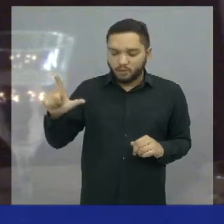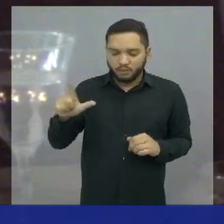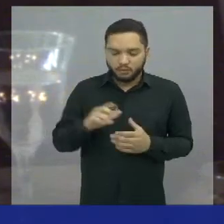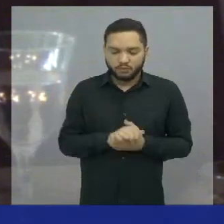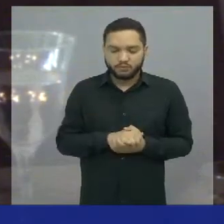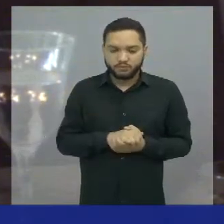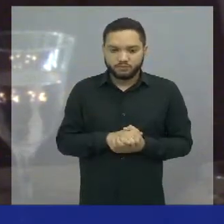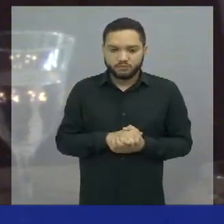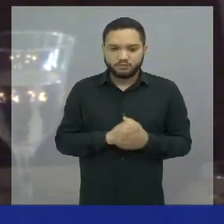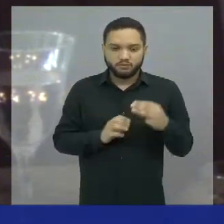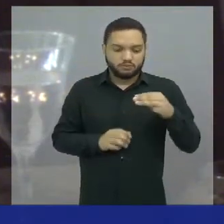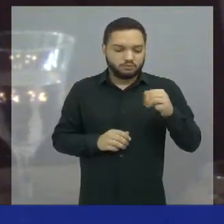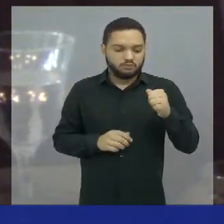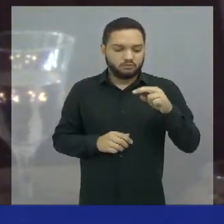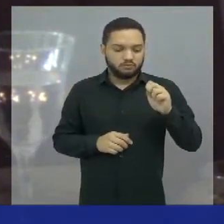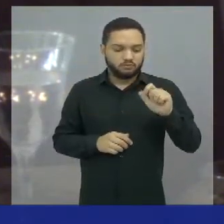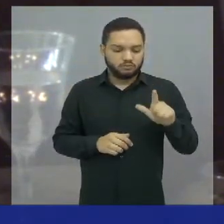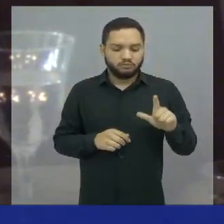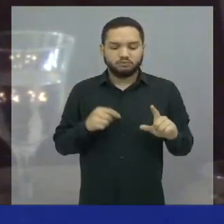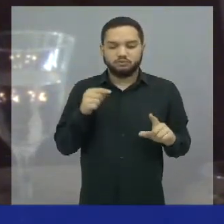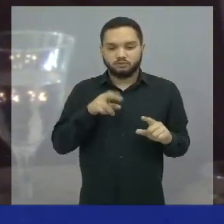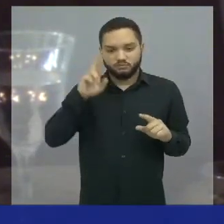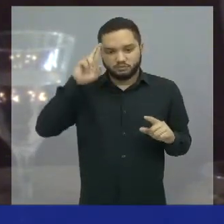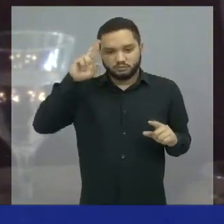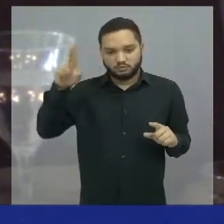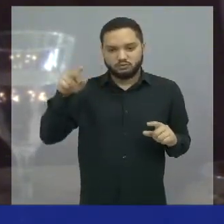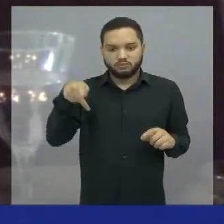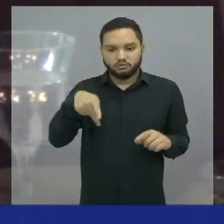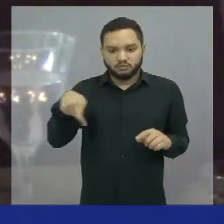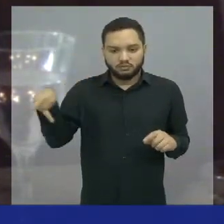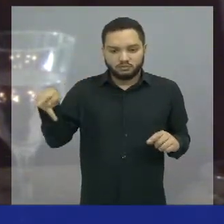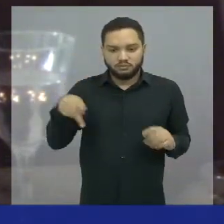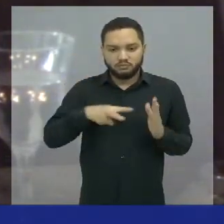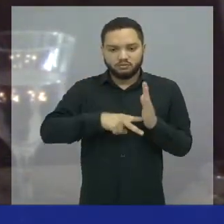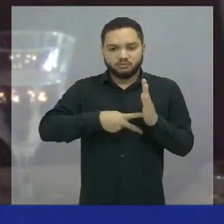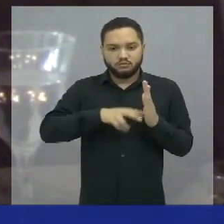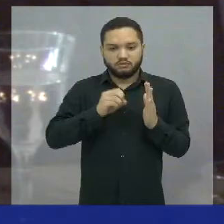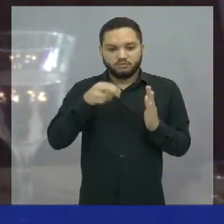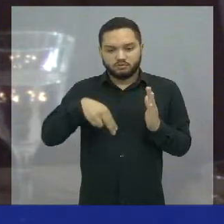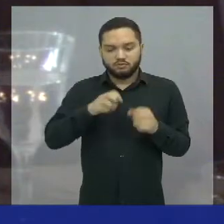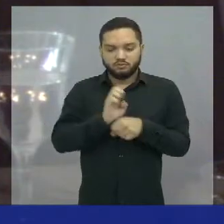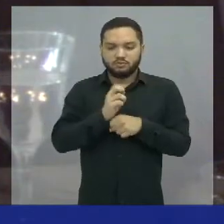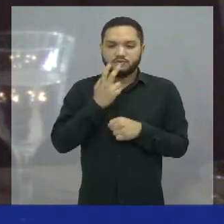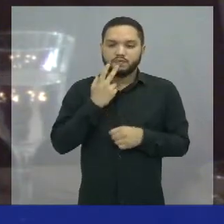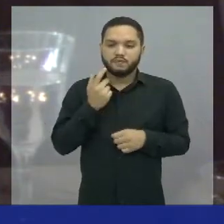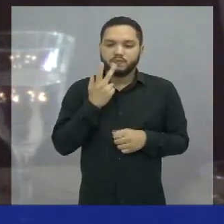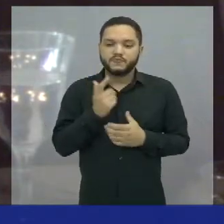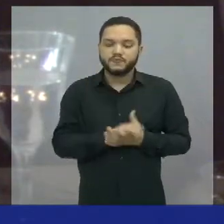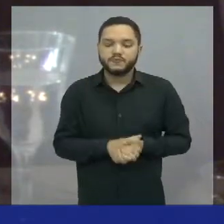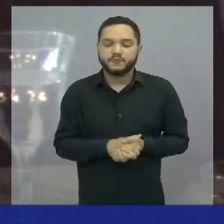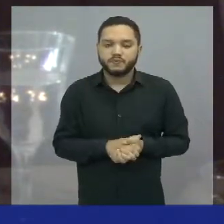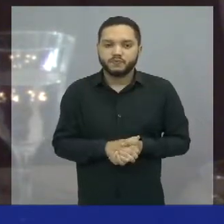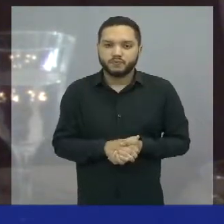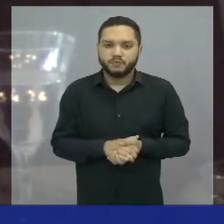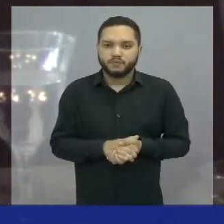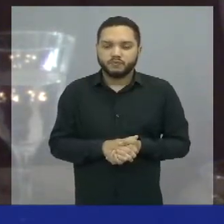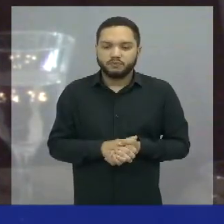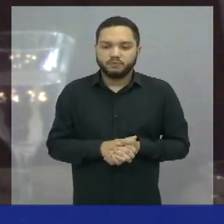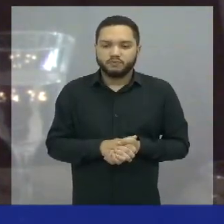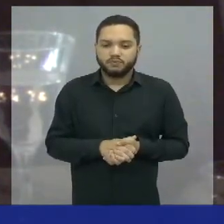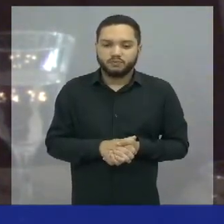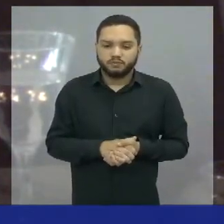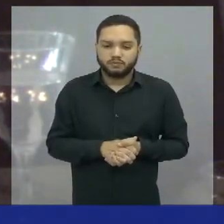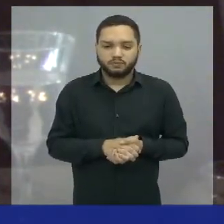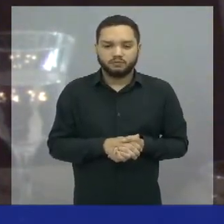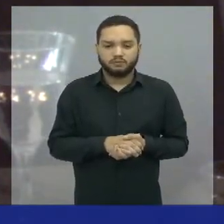do senhor Manuel Pinheiro Cavalcante, diretor-presidente do Sindiconte Ceará, e gostaria que as